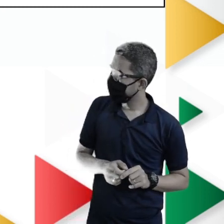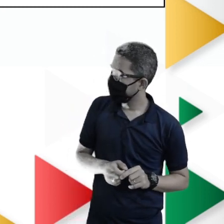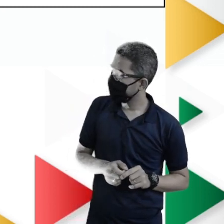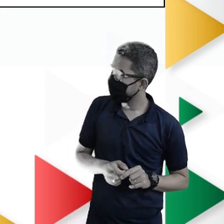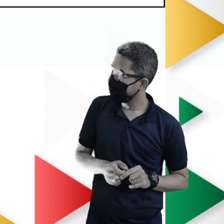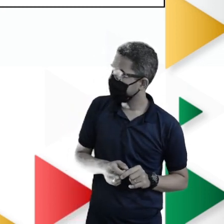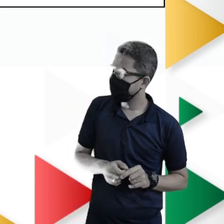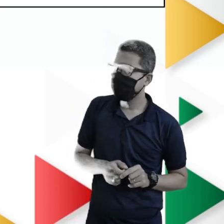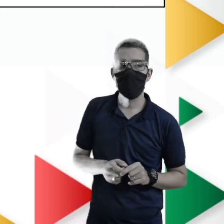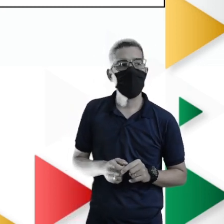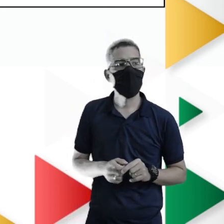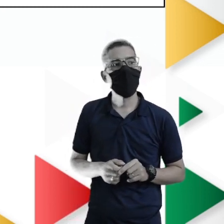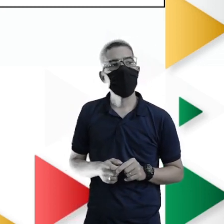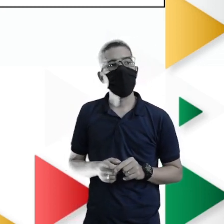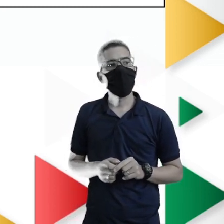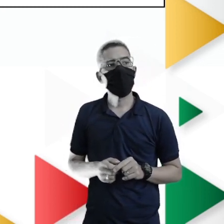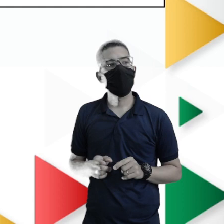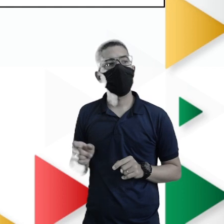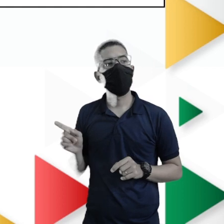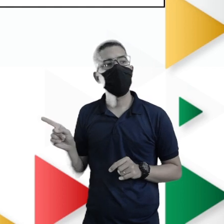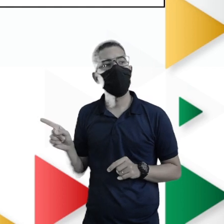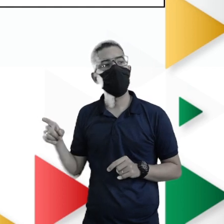da animação? É essa aí, ó. Tá vendo?